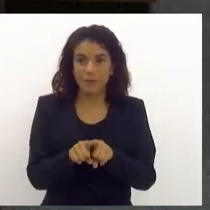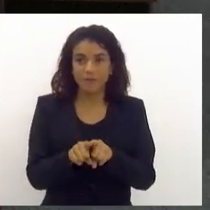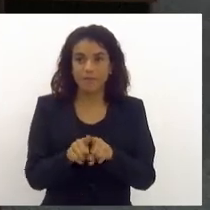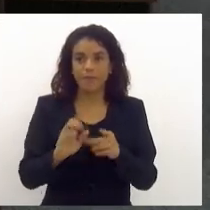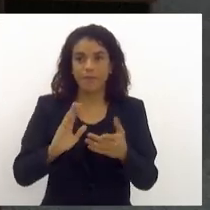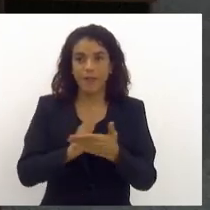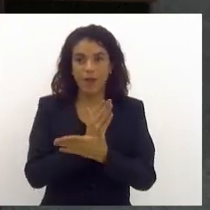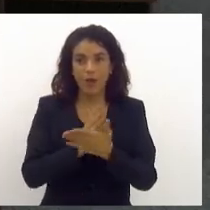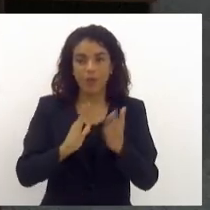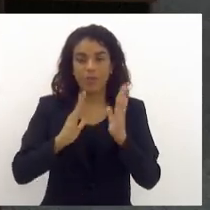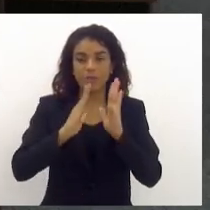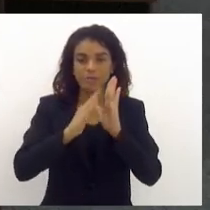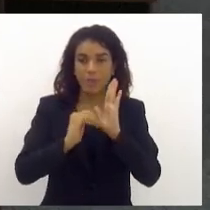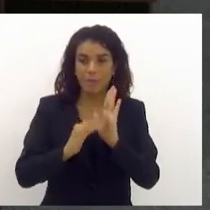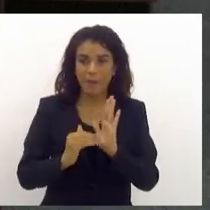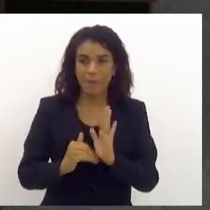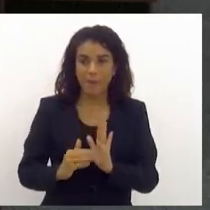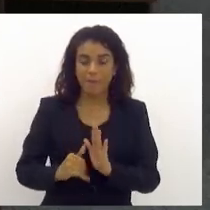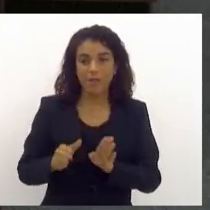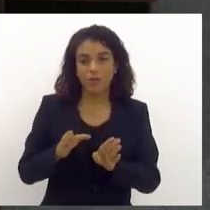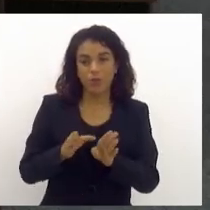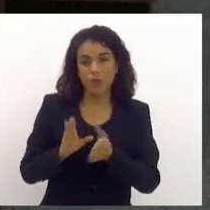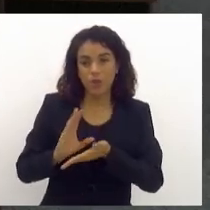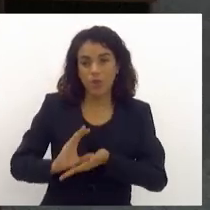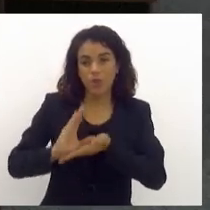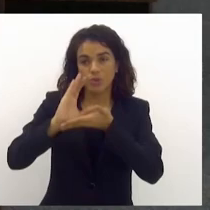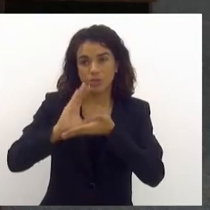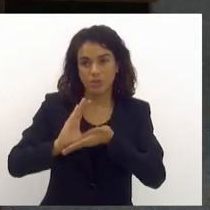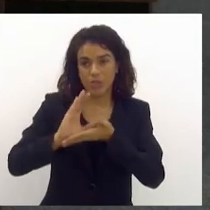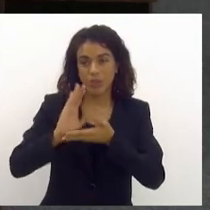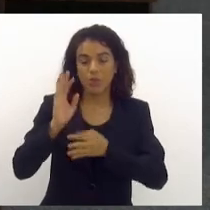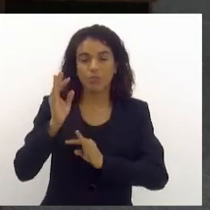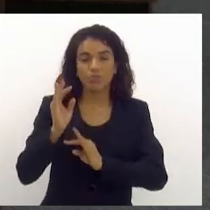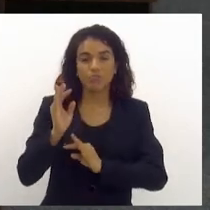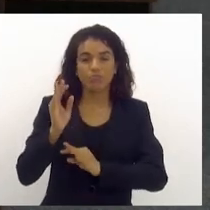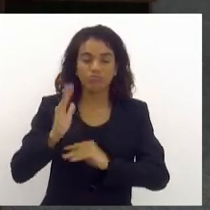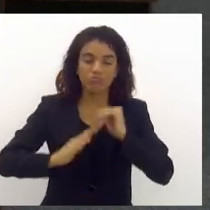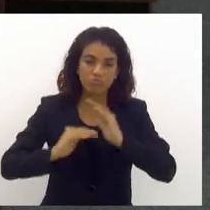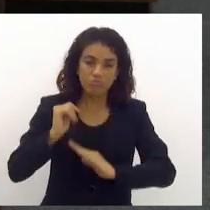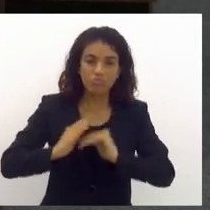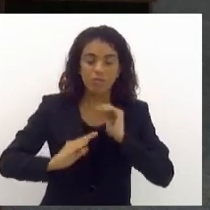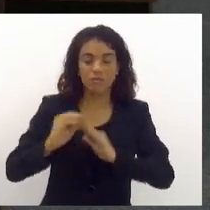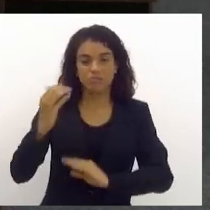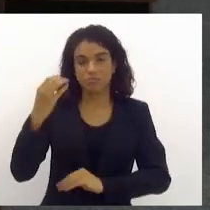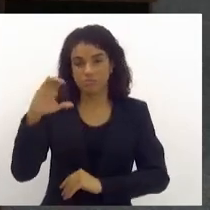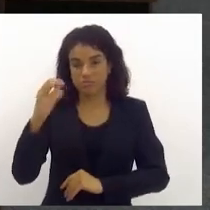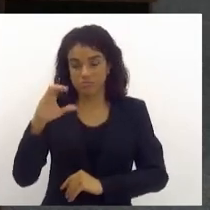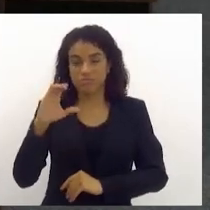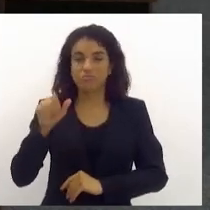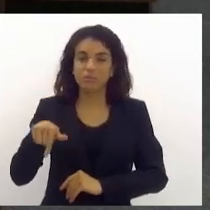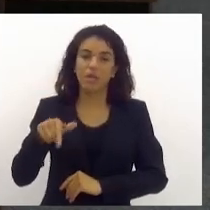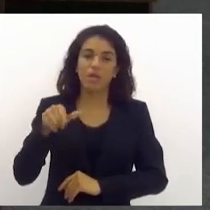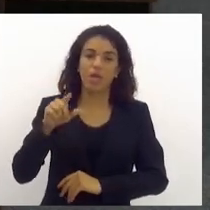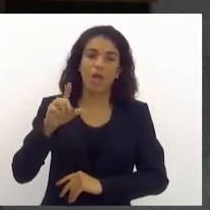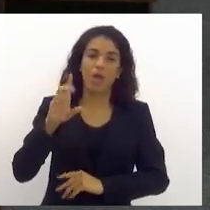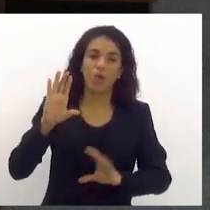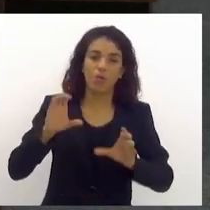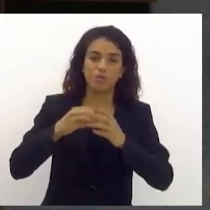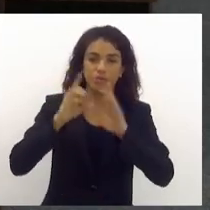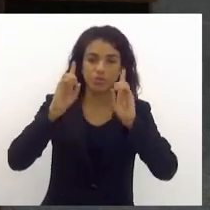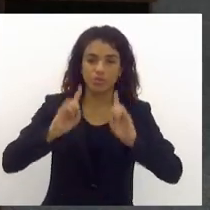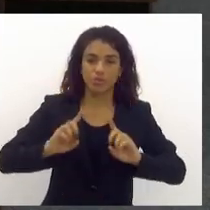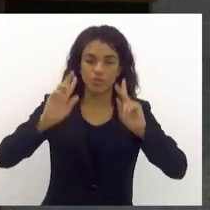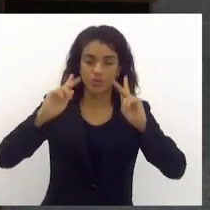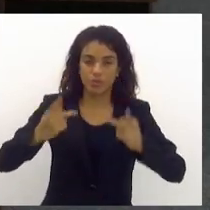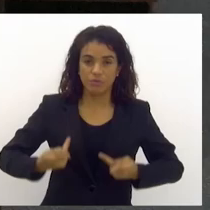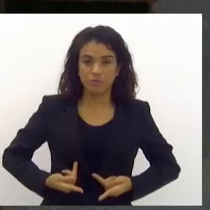algumas retiradas do Conselho Técnico-Científico do Fundo, essa Comissão de Direitos Humanos entende que os